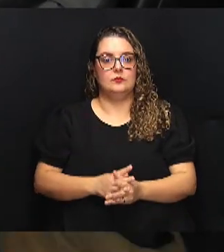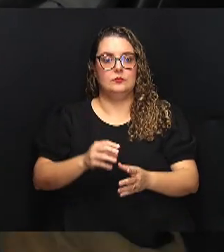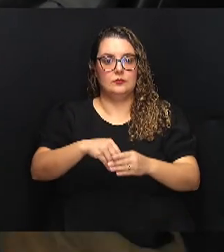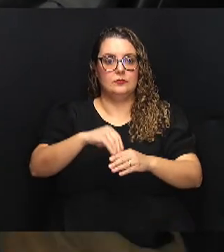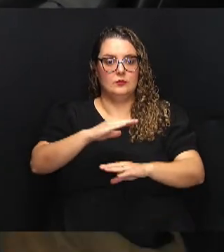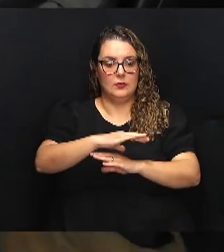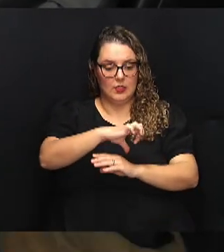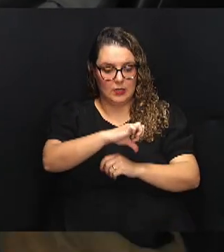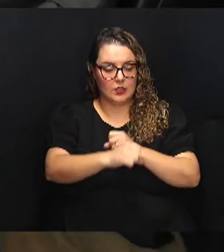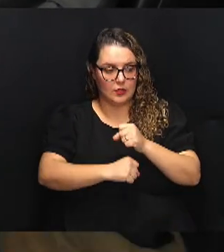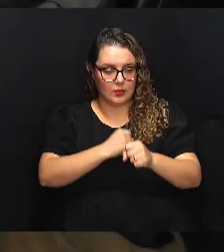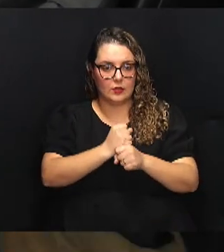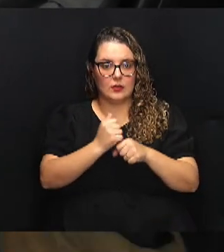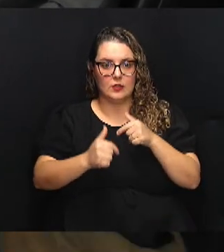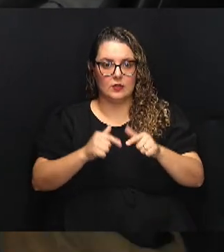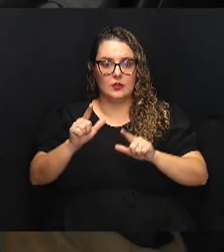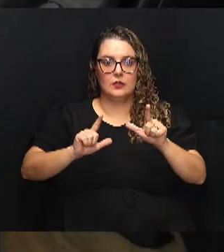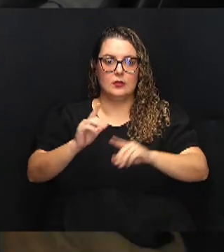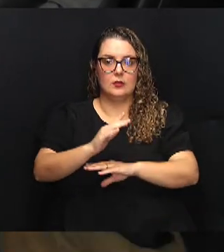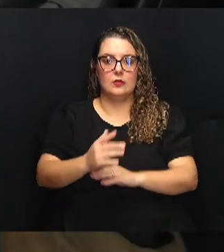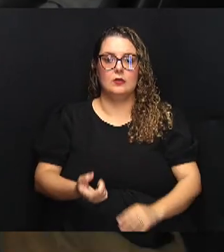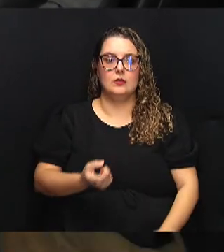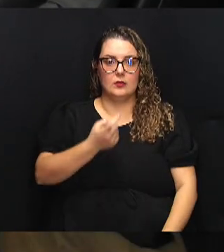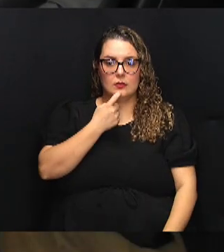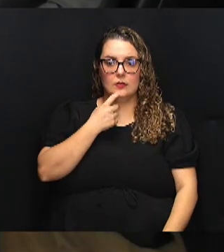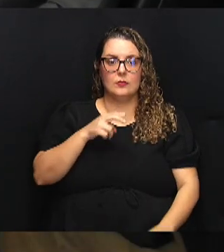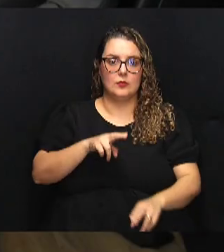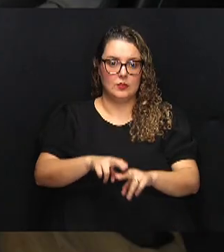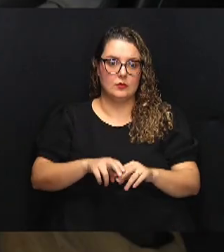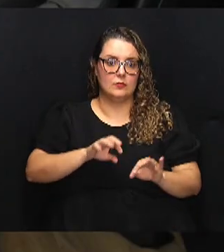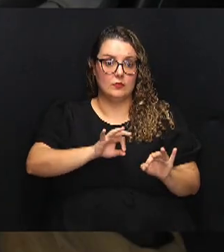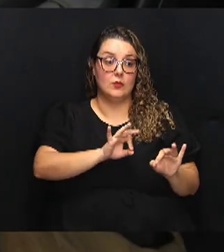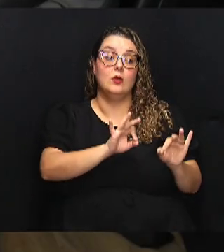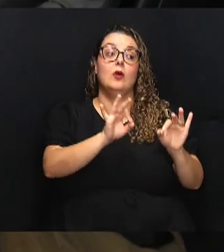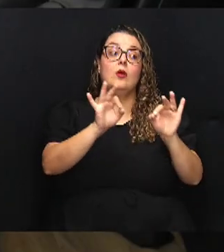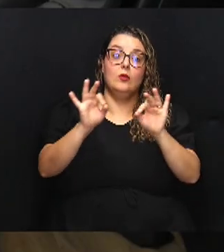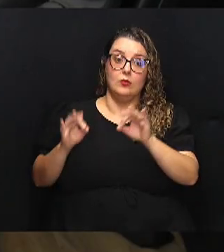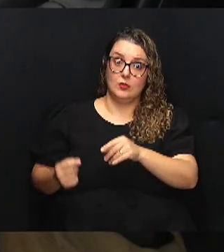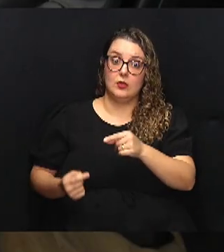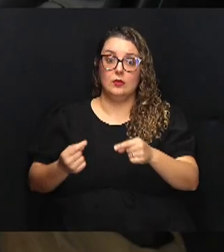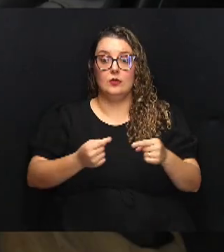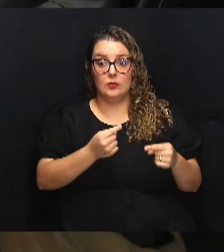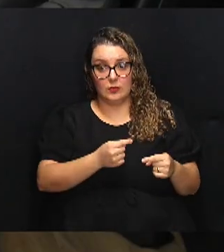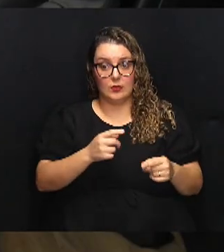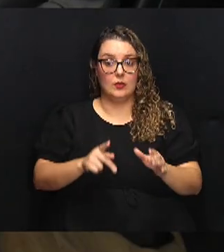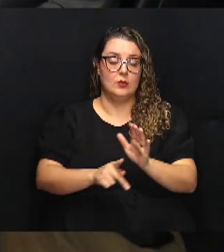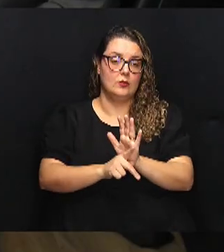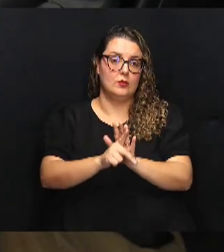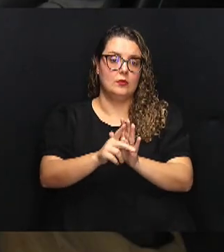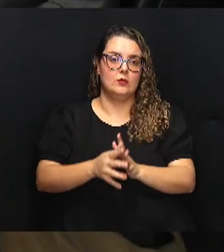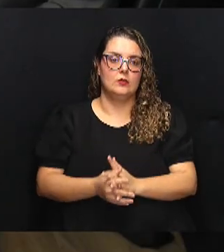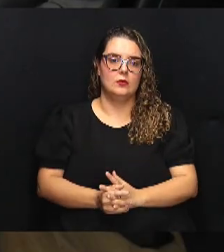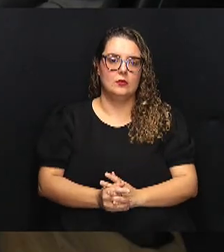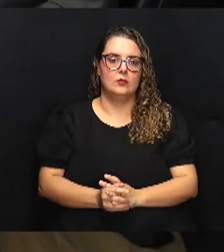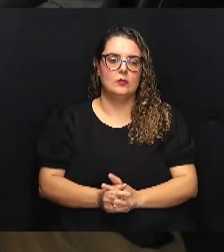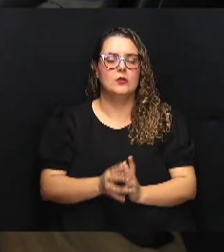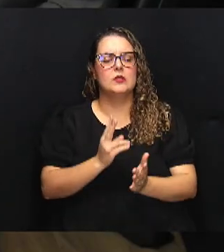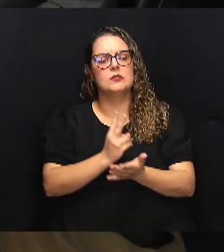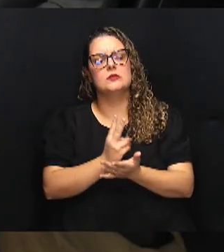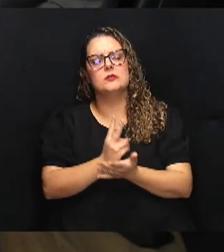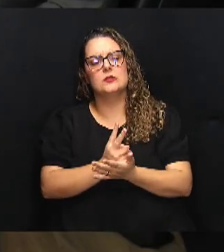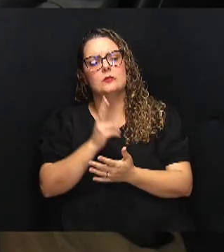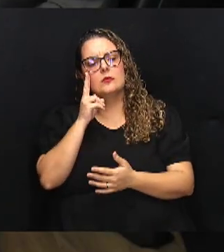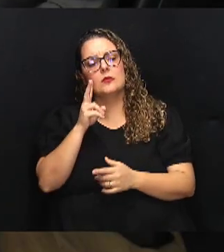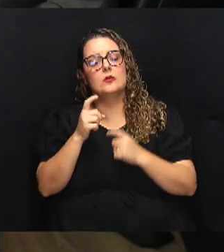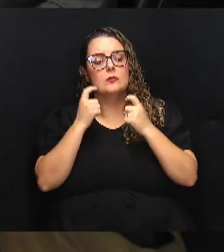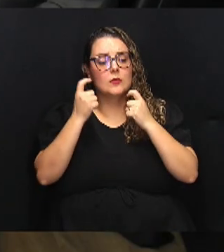há 9 anos trabalhando para a TV Câmara Campinas, portanto eu acompanho bastante os debates sobre os projetos e sempre eu vejo uma